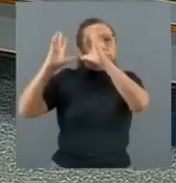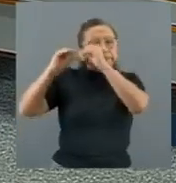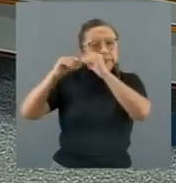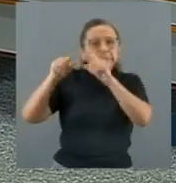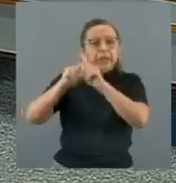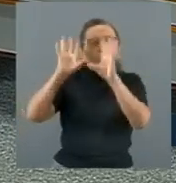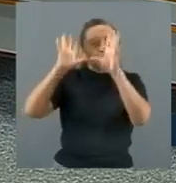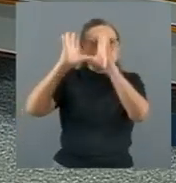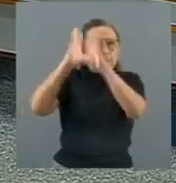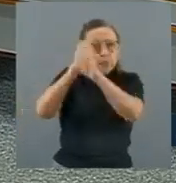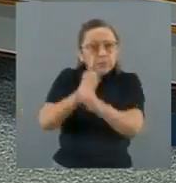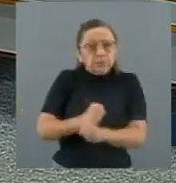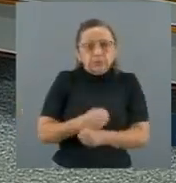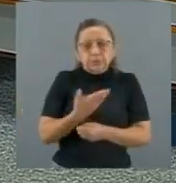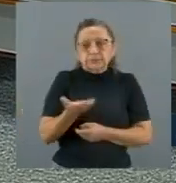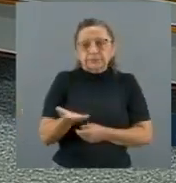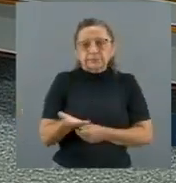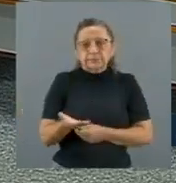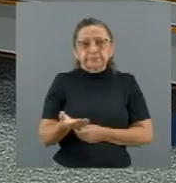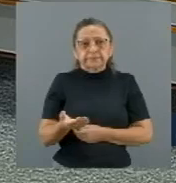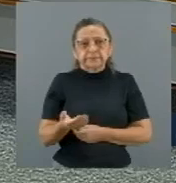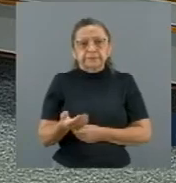eu diria, de uma certa